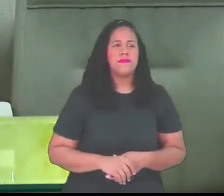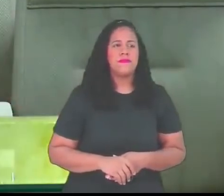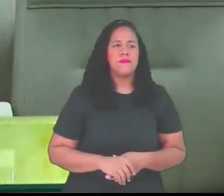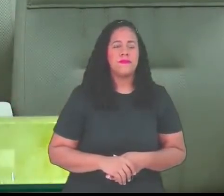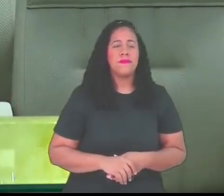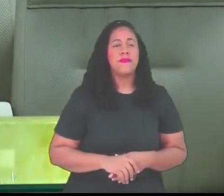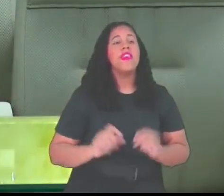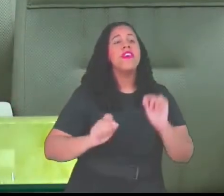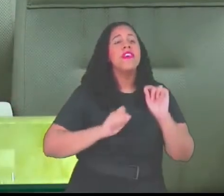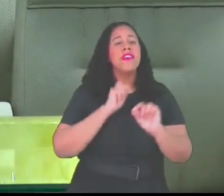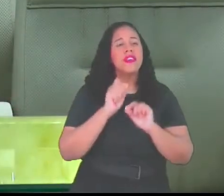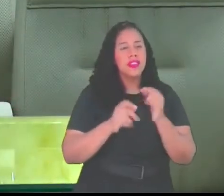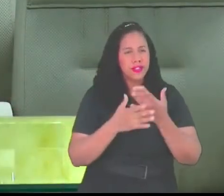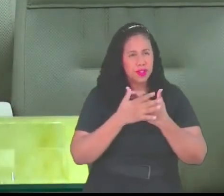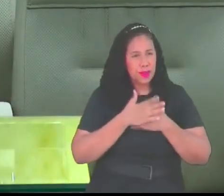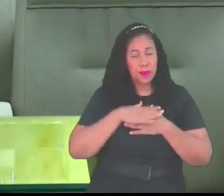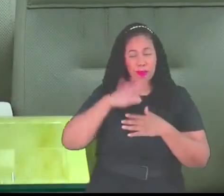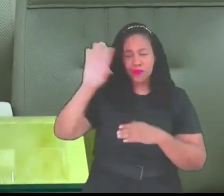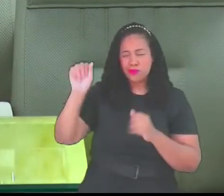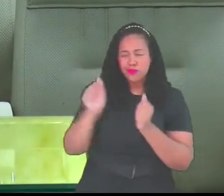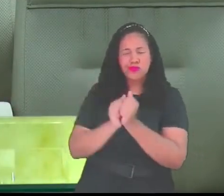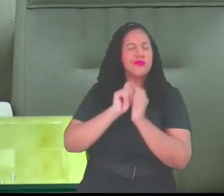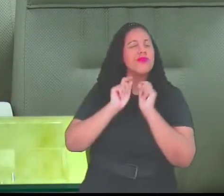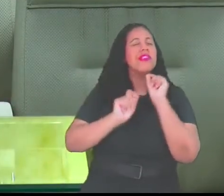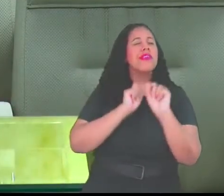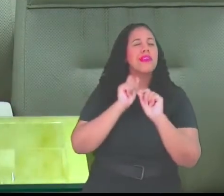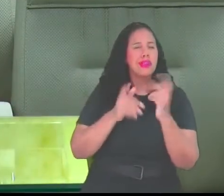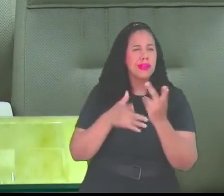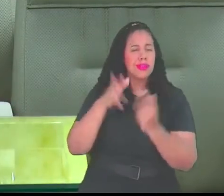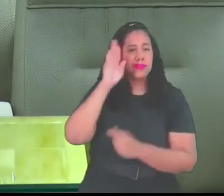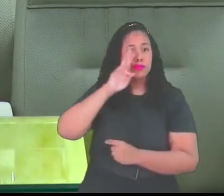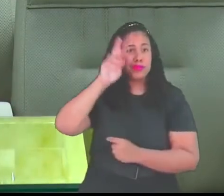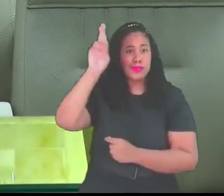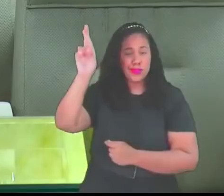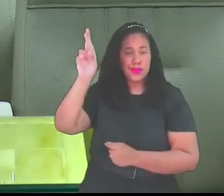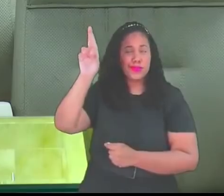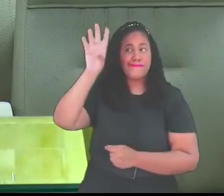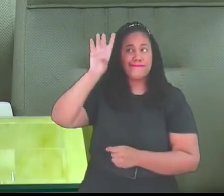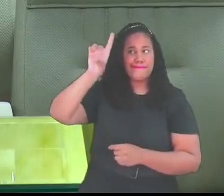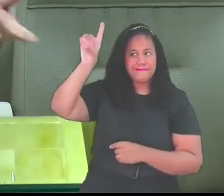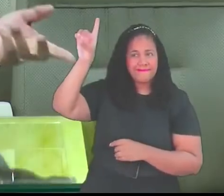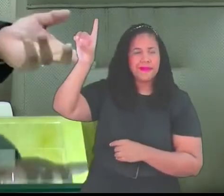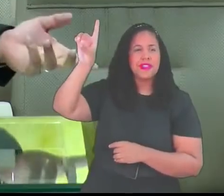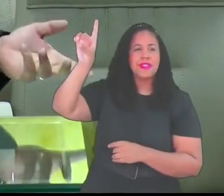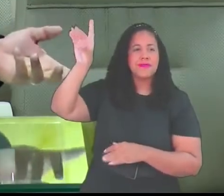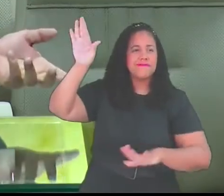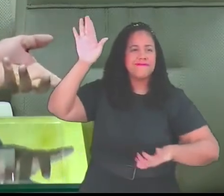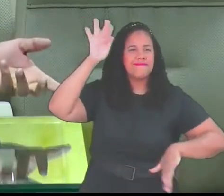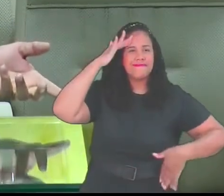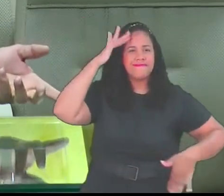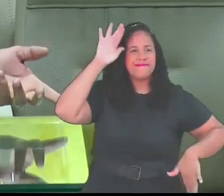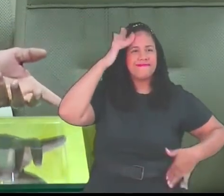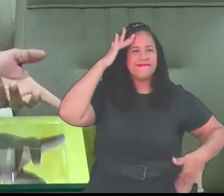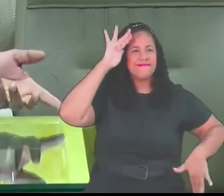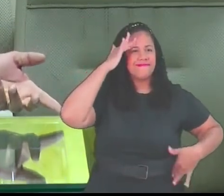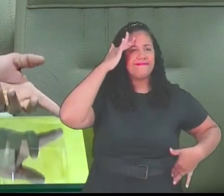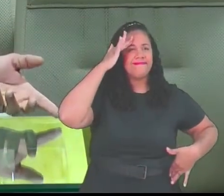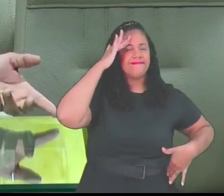Quem está comigo e você? Quem é? O Senhor Deus dos Exércitos.